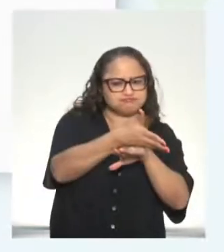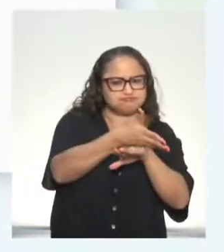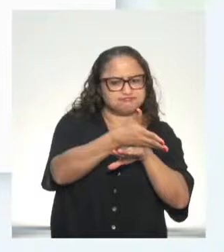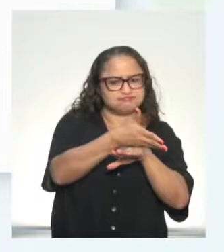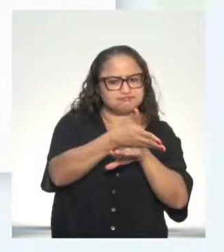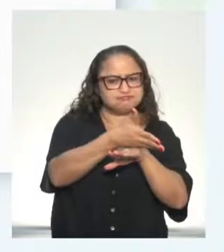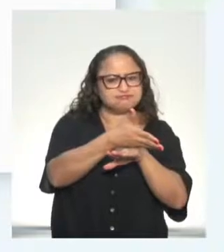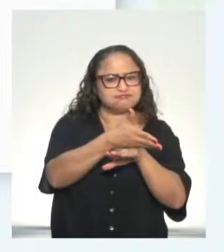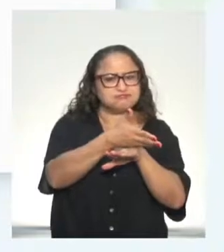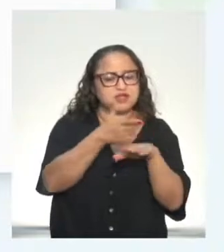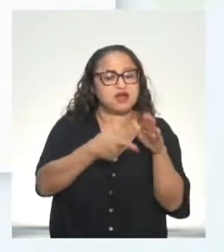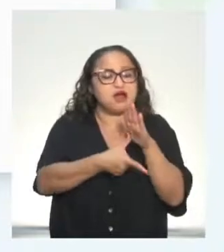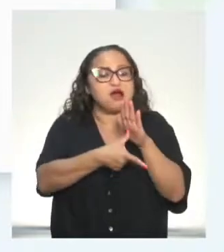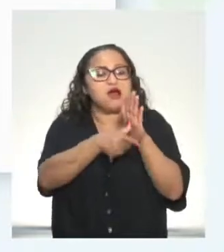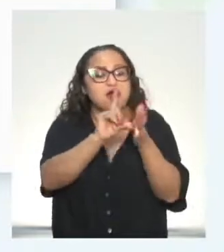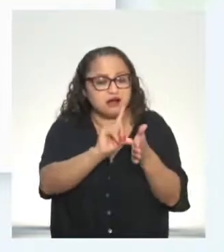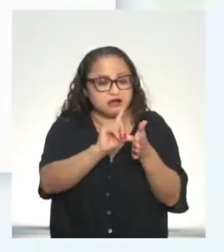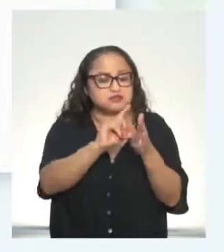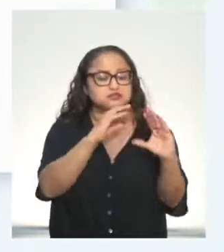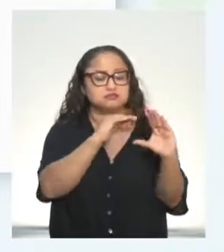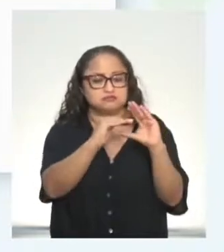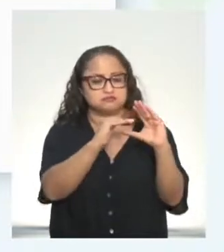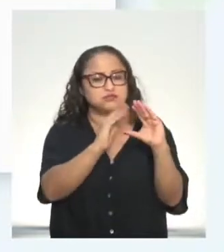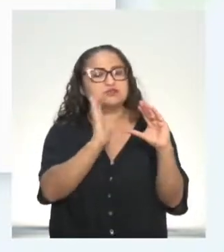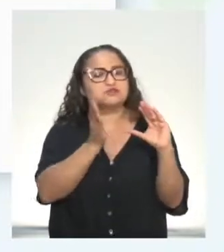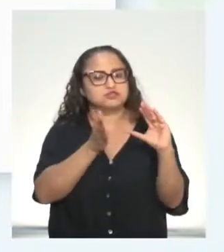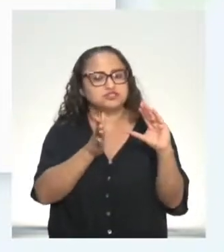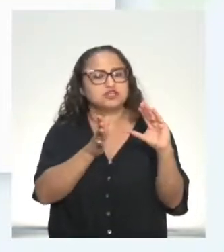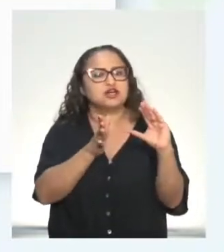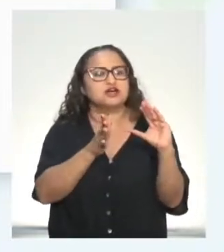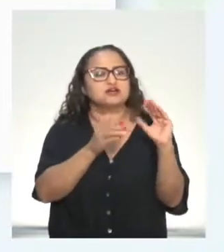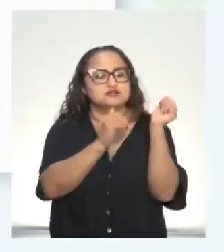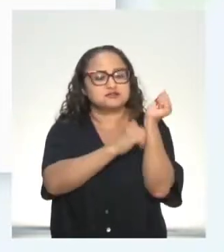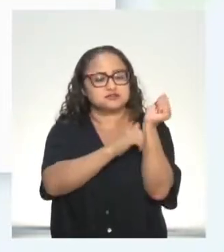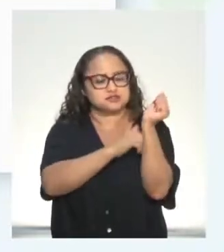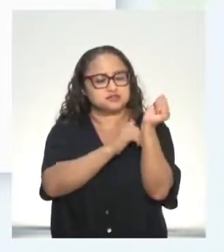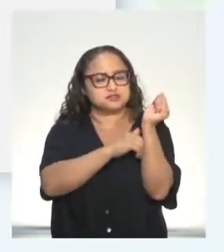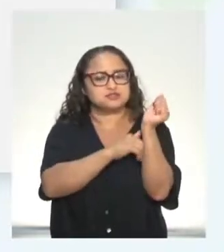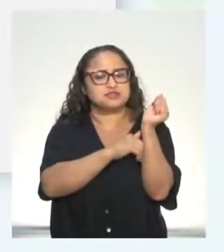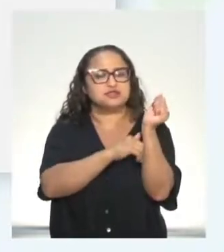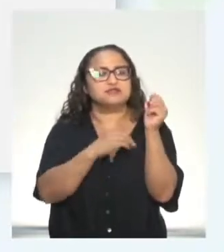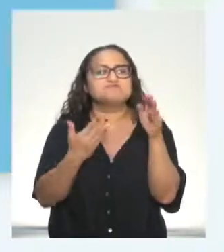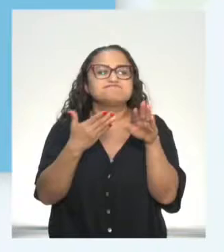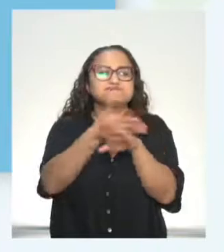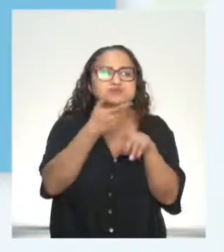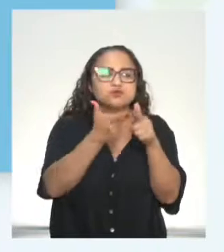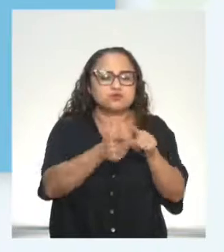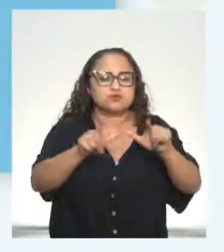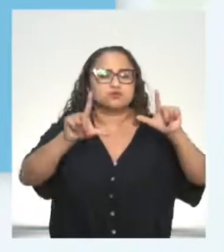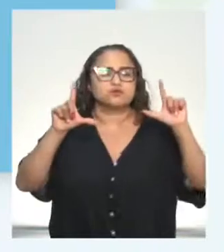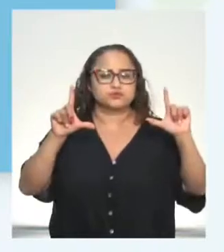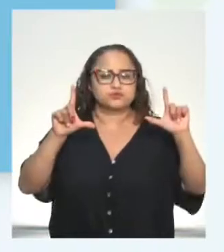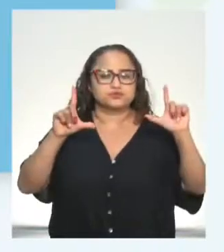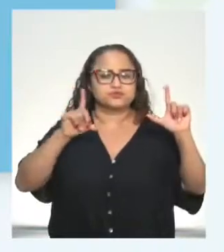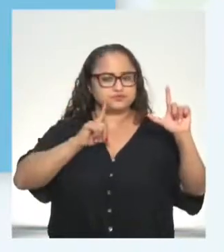já loguei antes, então, salvou minha senha e vai me direcionar